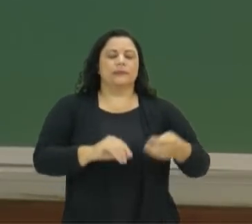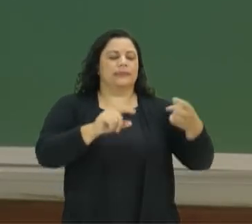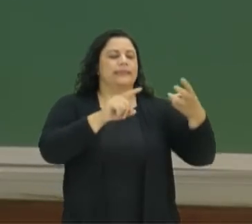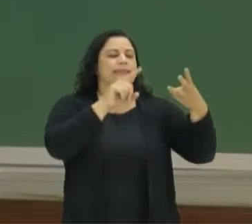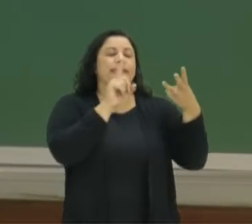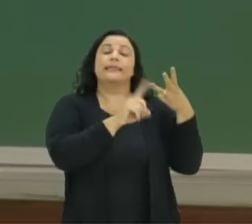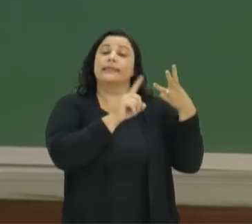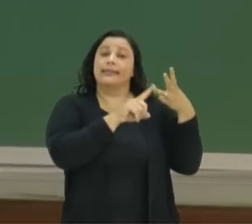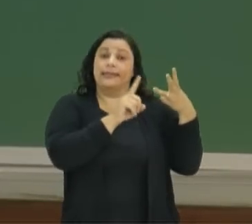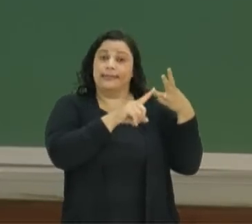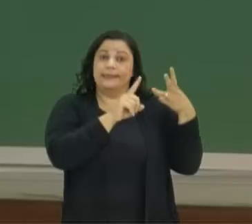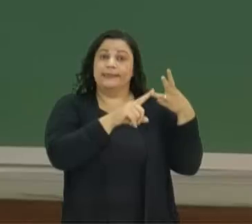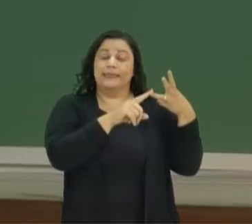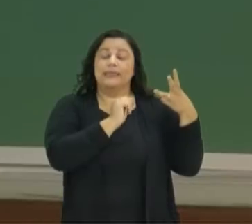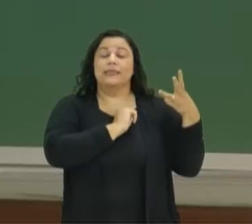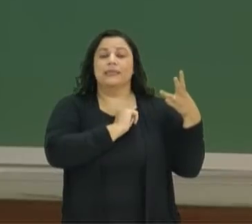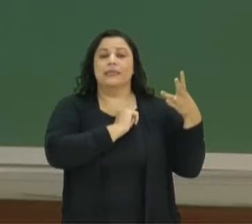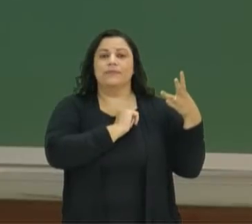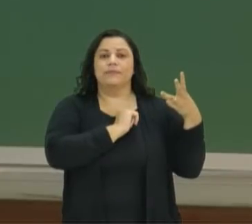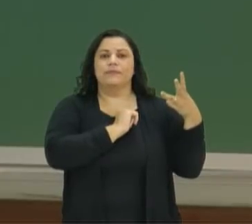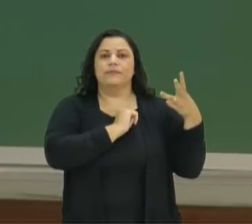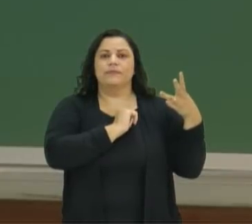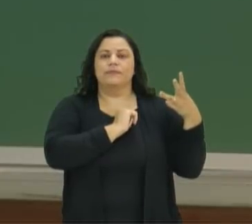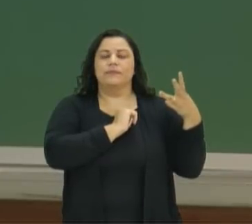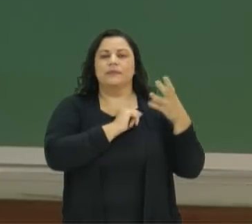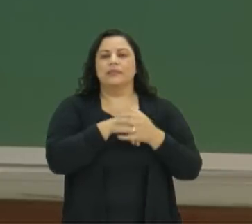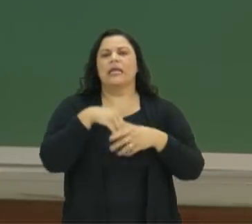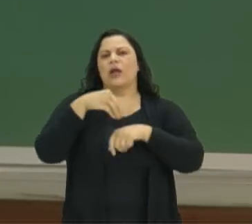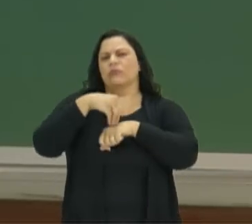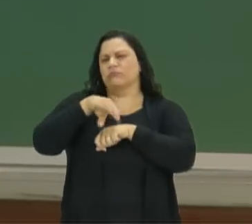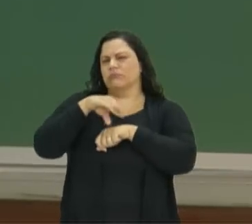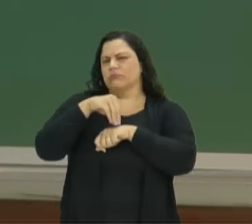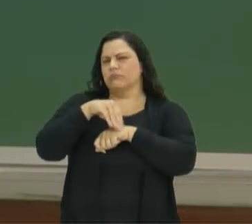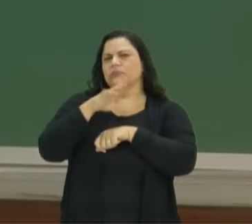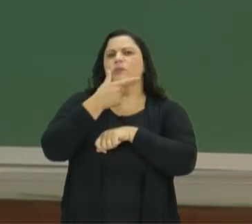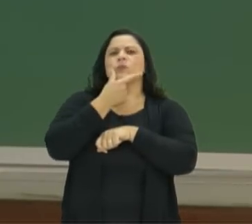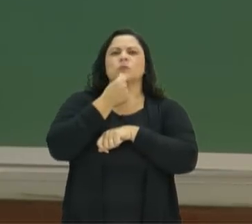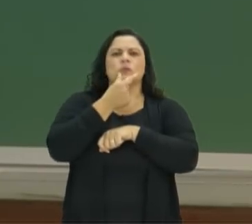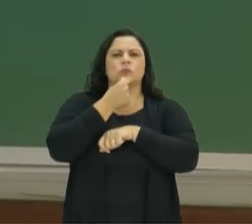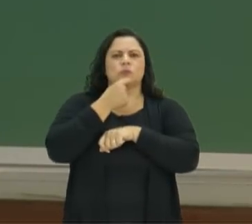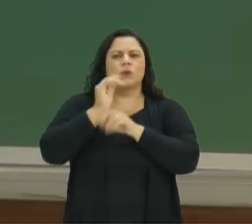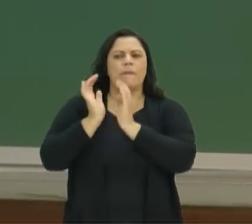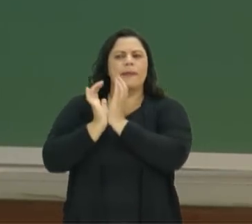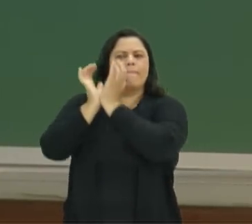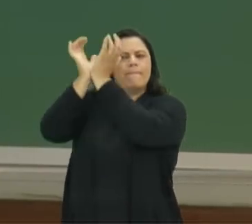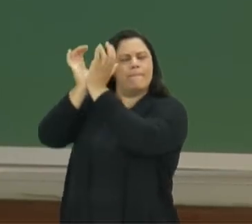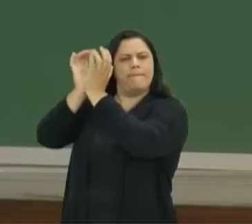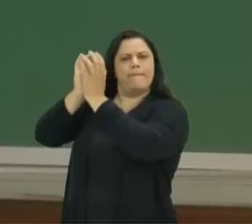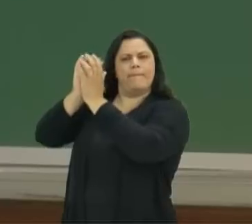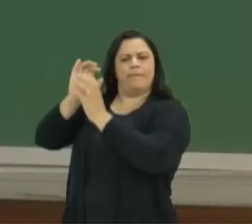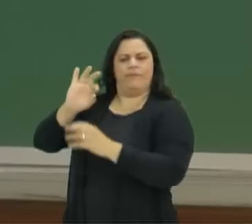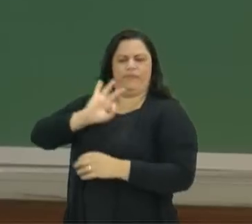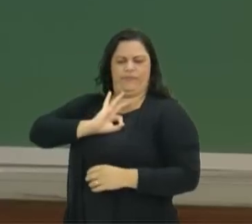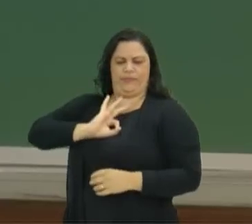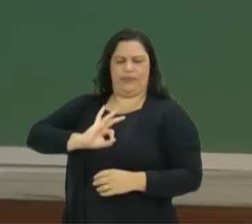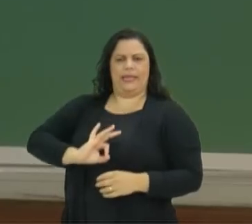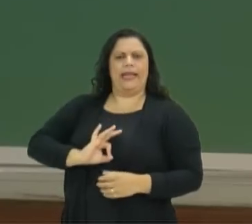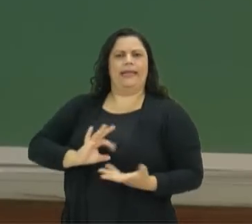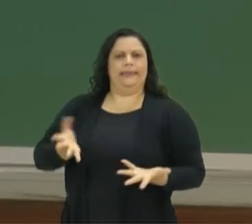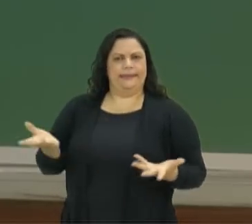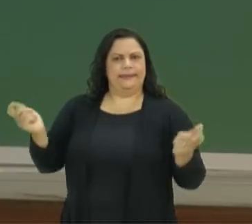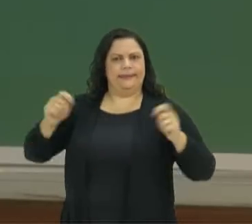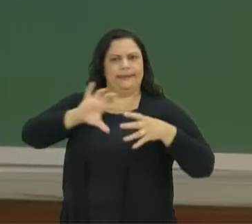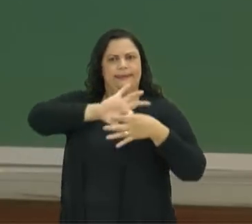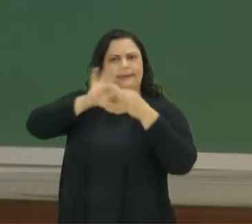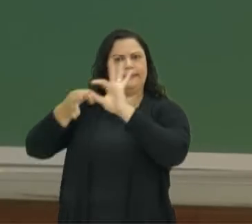final, o último vídeo, são dicas de um grande nadador brasileiro, Gustavo Borges, medalhista olímpico,